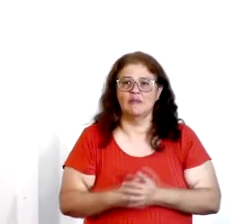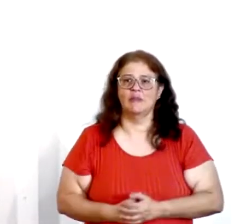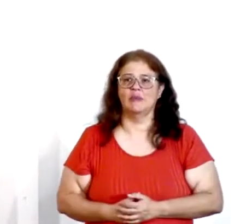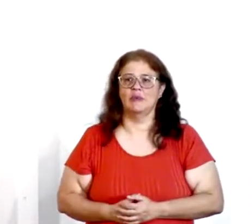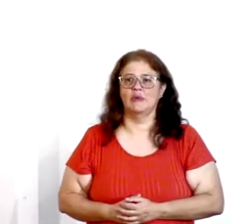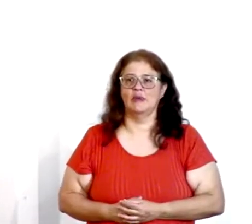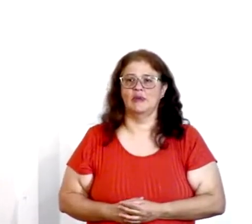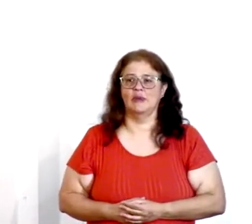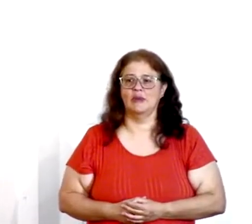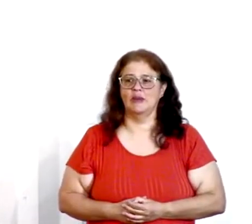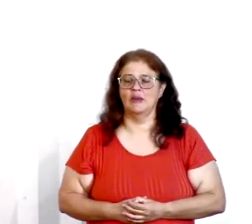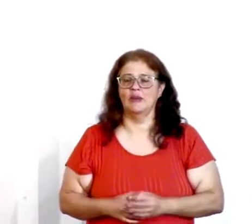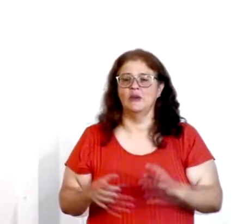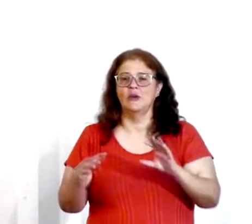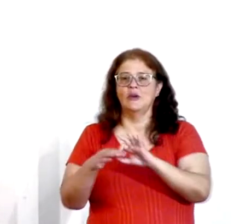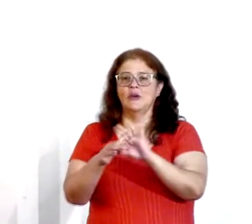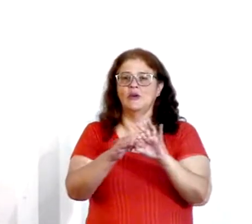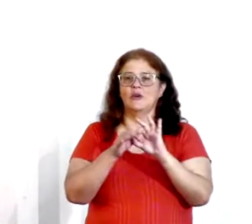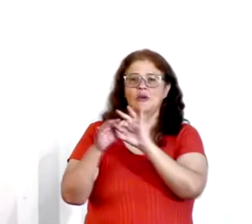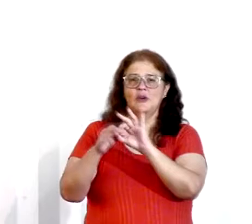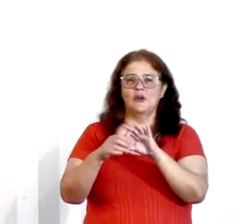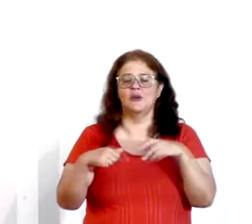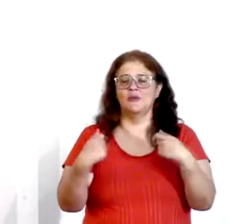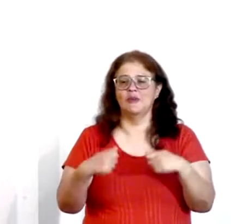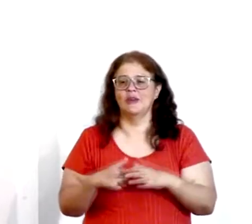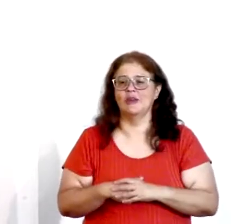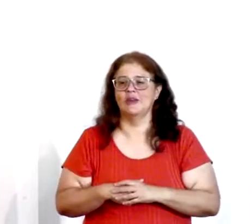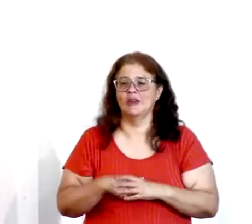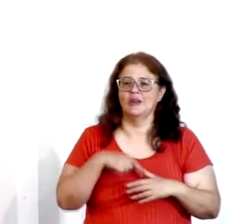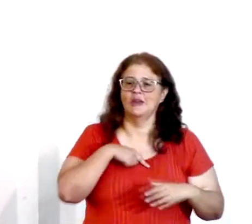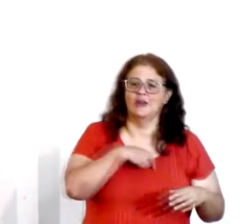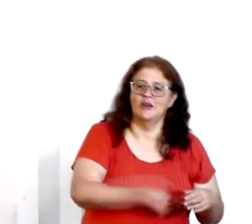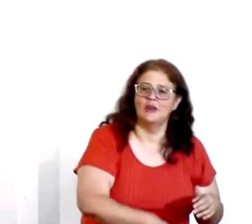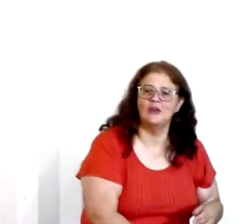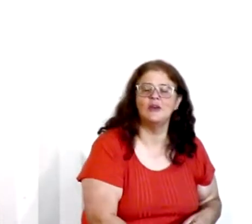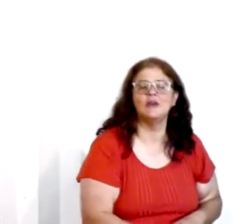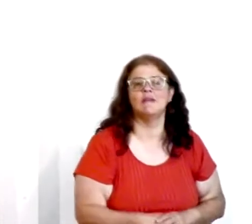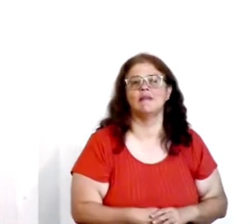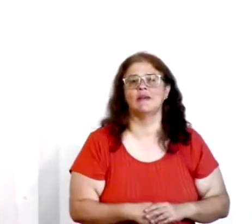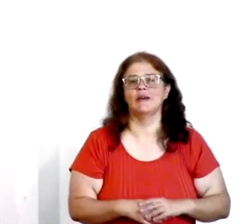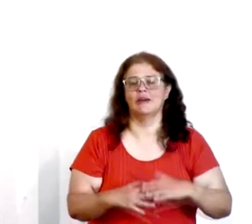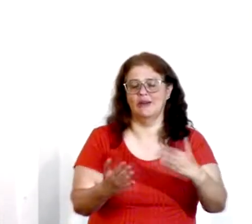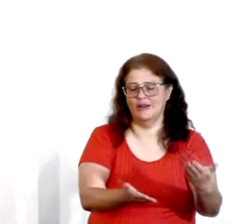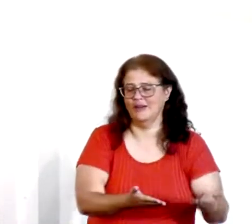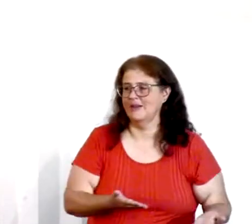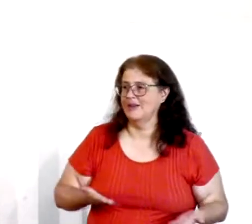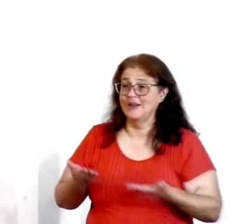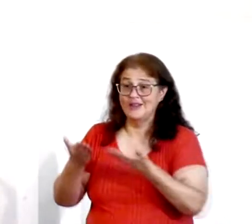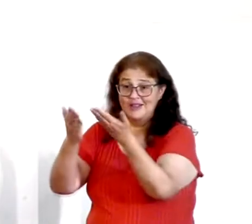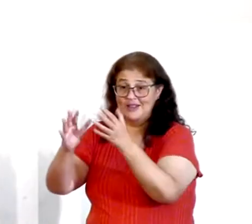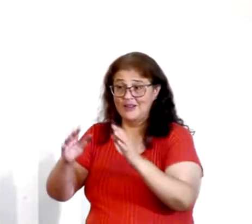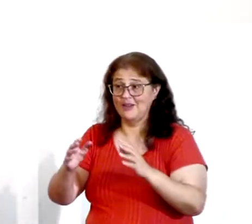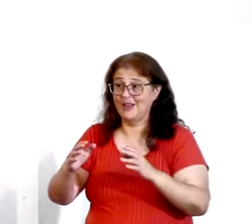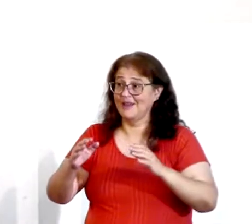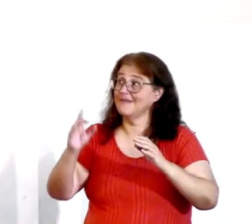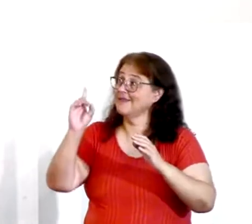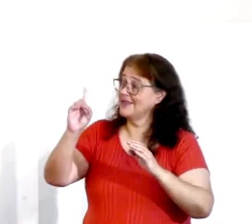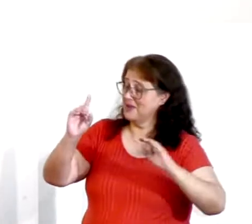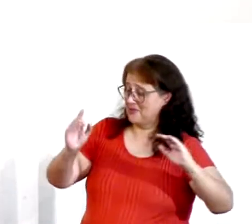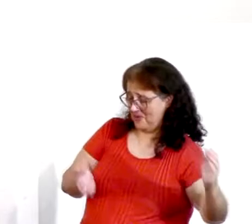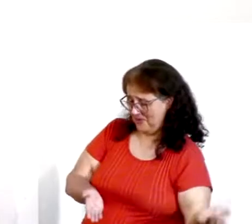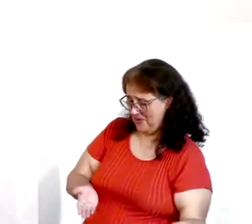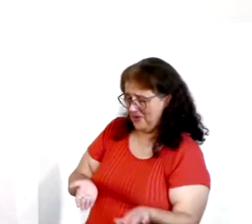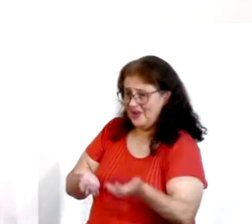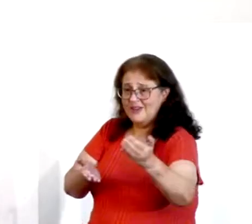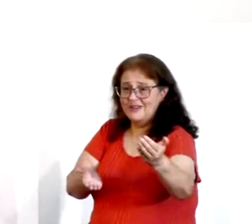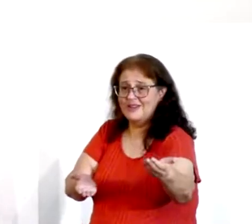Queridos, este salmo nos ensina de forma profunda a levar para Deus as nossas angústias, a